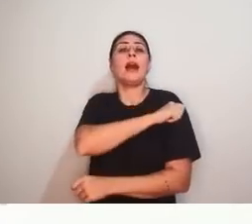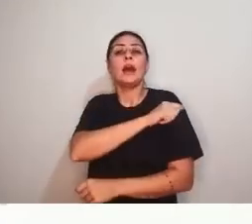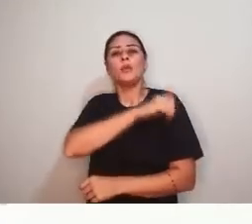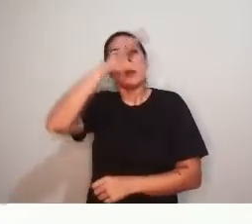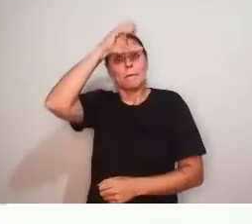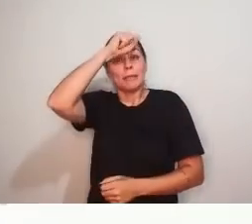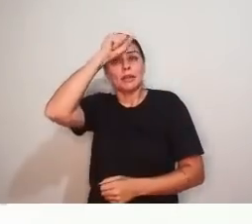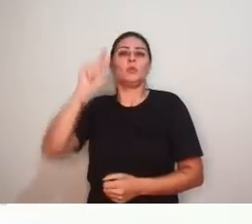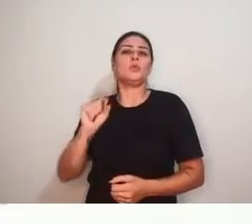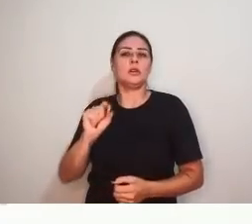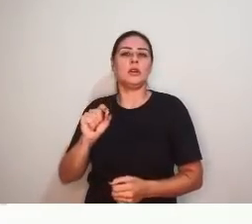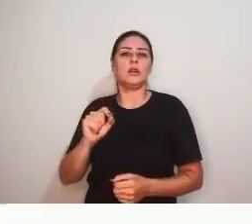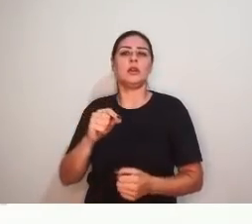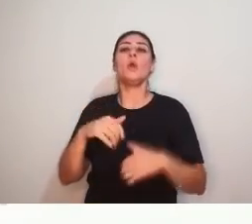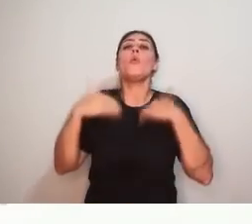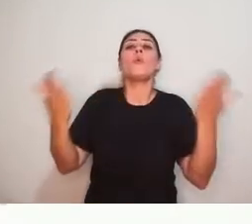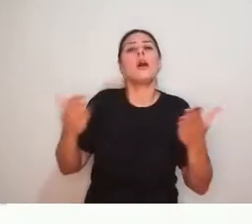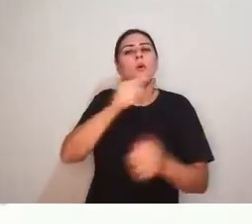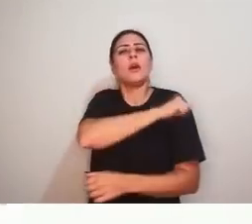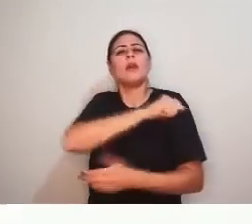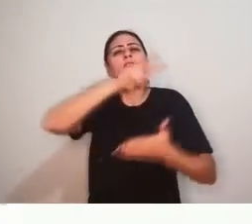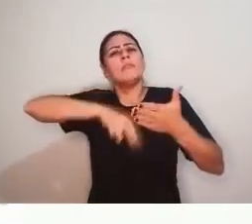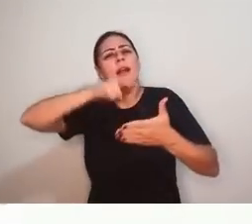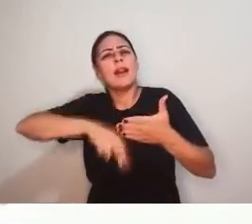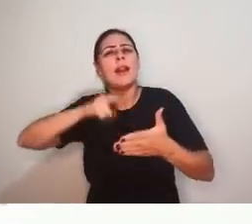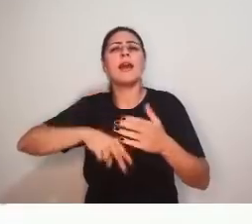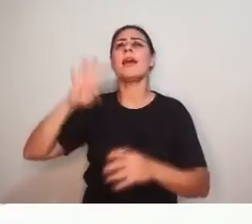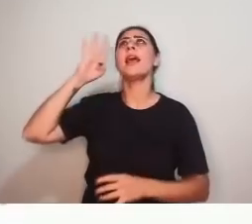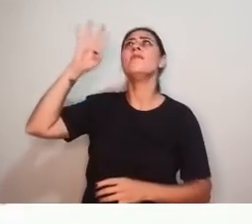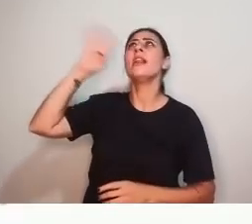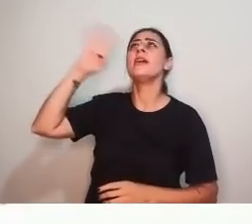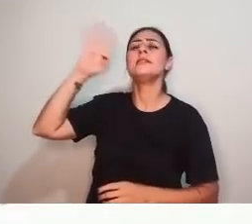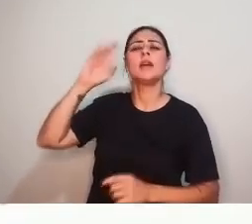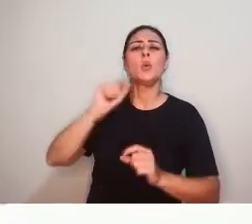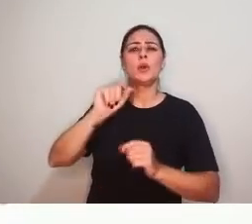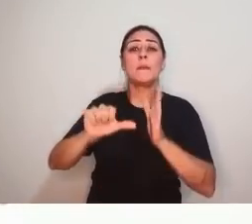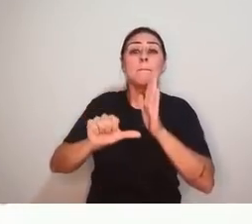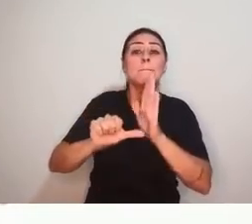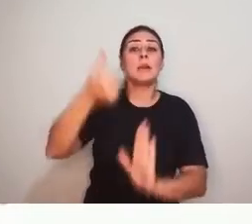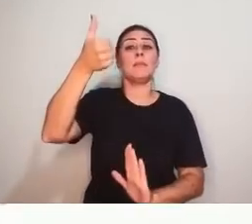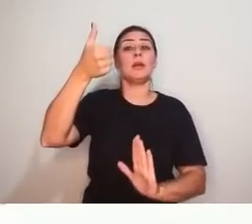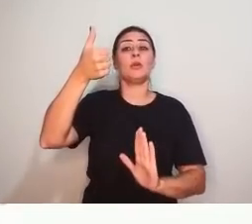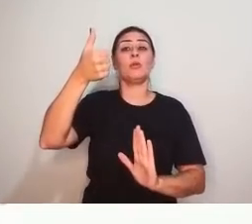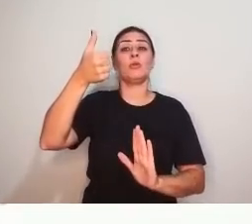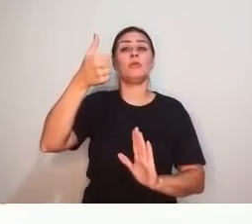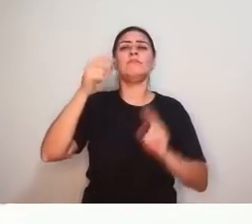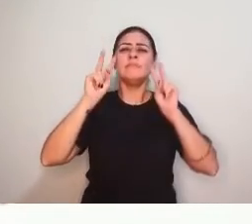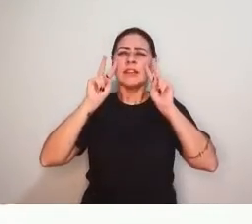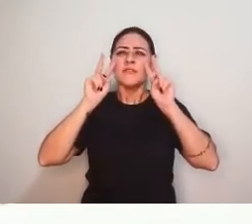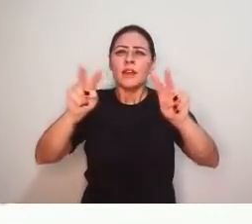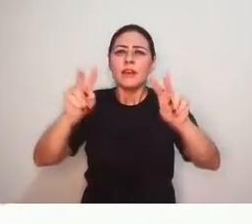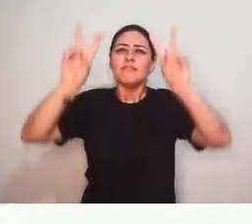qual leitura que gostamos ou gostaríamos que ele fizesse, para que ele faça essa reflexão inicial, para ele ter o primeiro